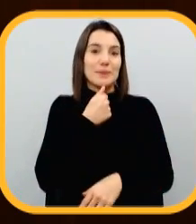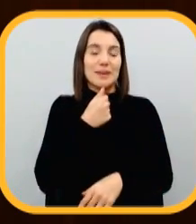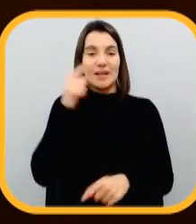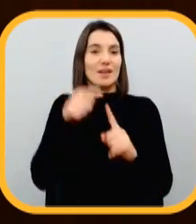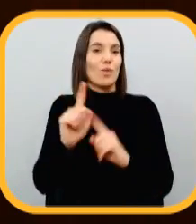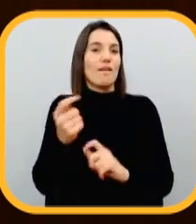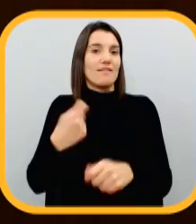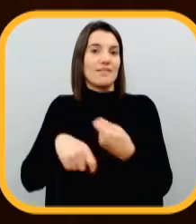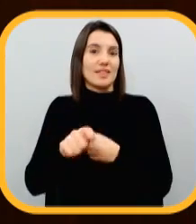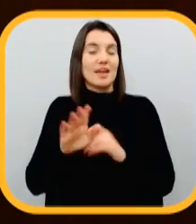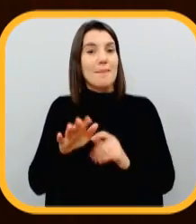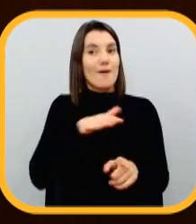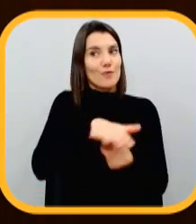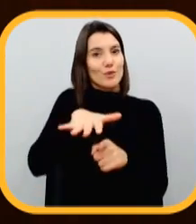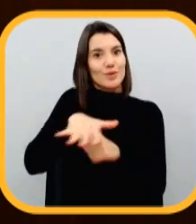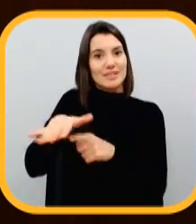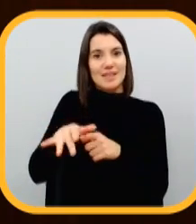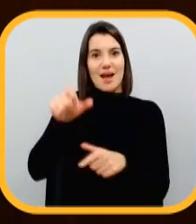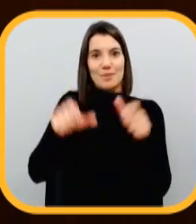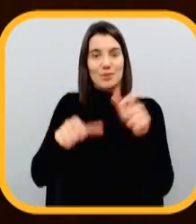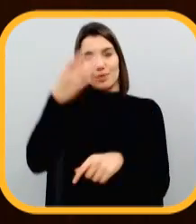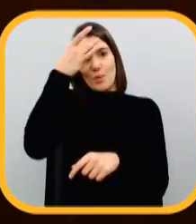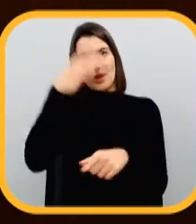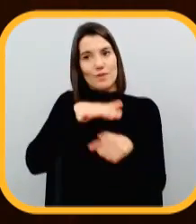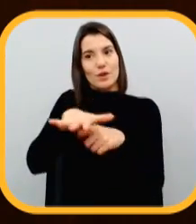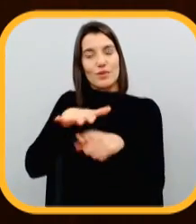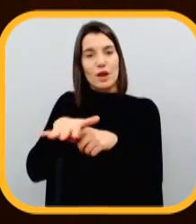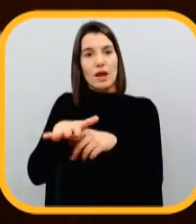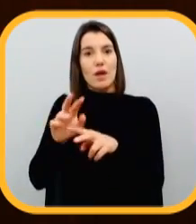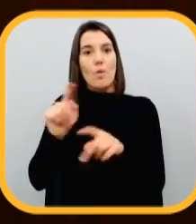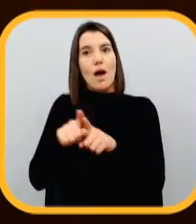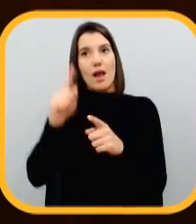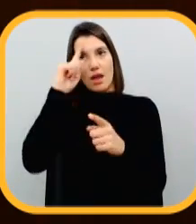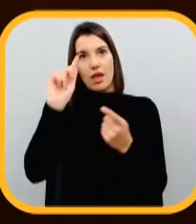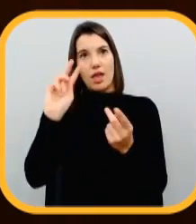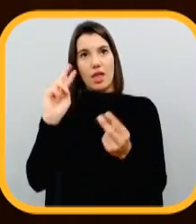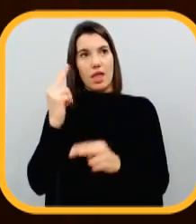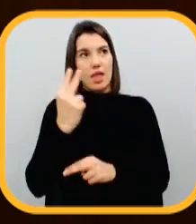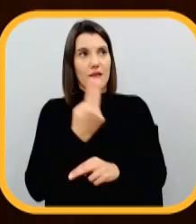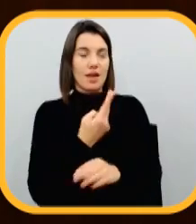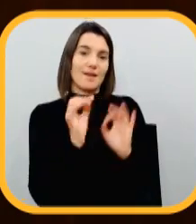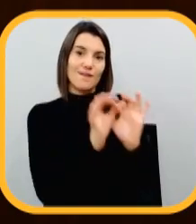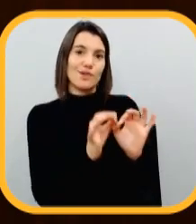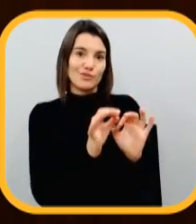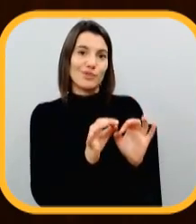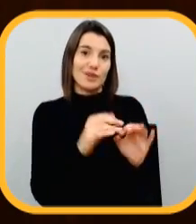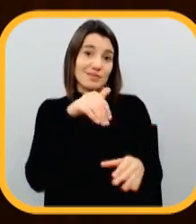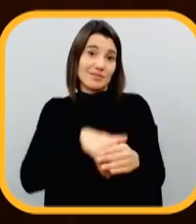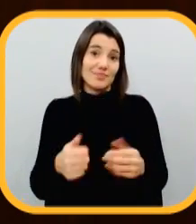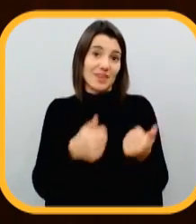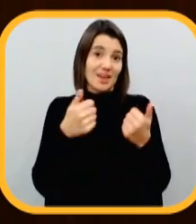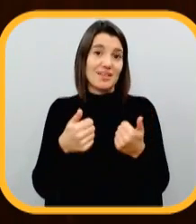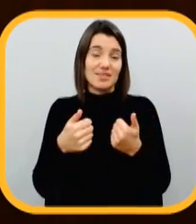Aí, no caso, não era vender nada, mas era influenciar a opinião pública em prol do sucesso de um dos